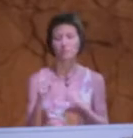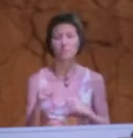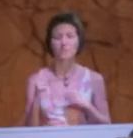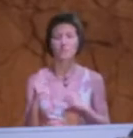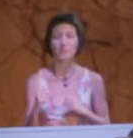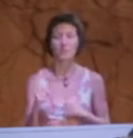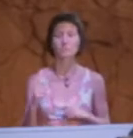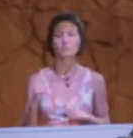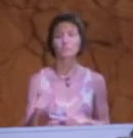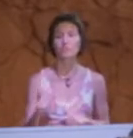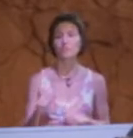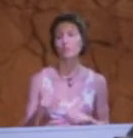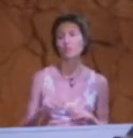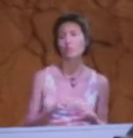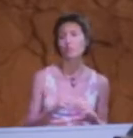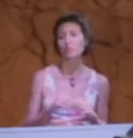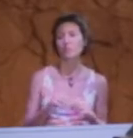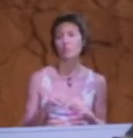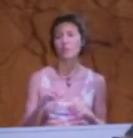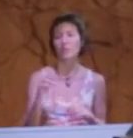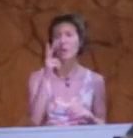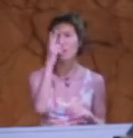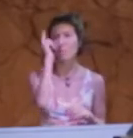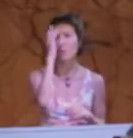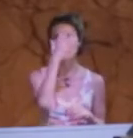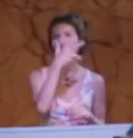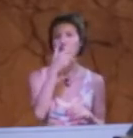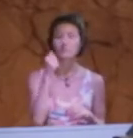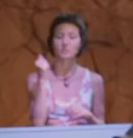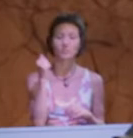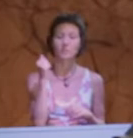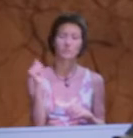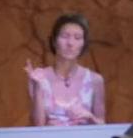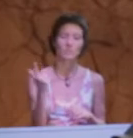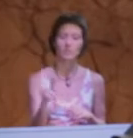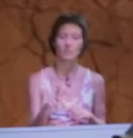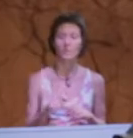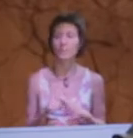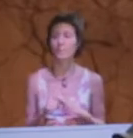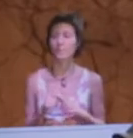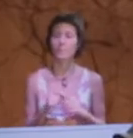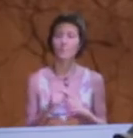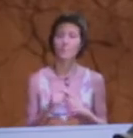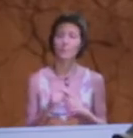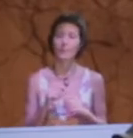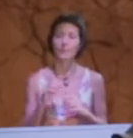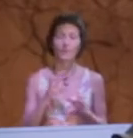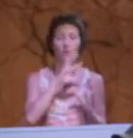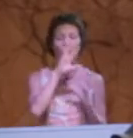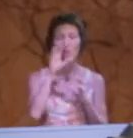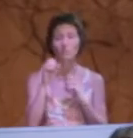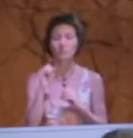aparência bonita, mas é aquele que tem o quê? O poder da expertise, né? Tem a cabeça, o